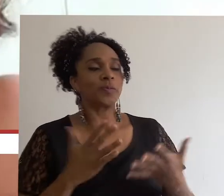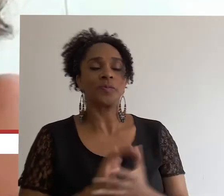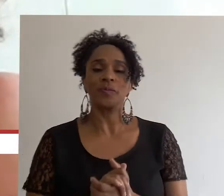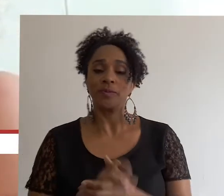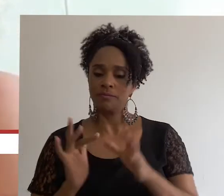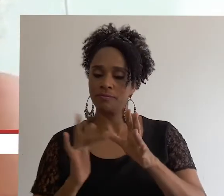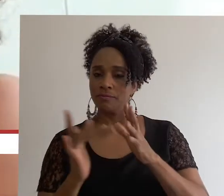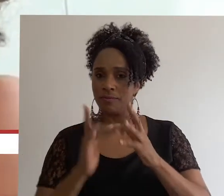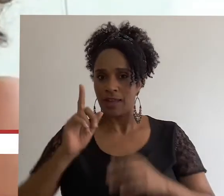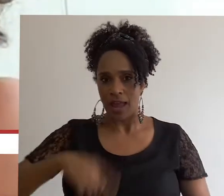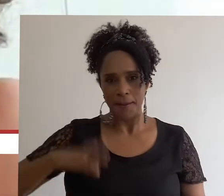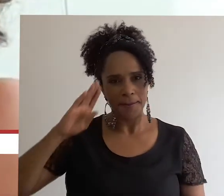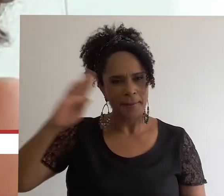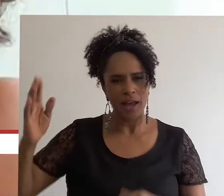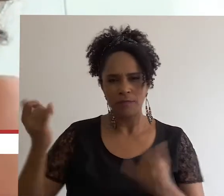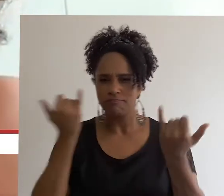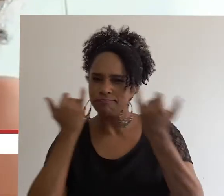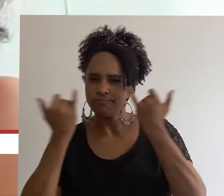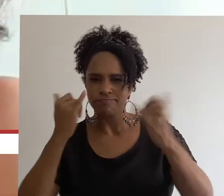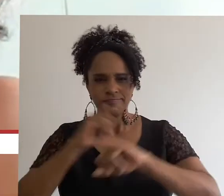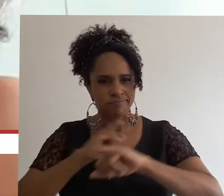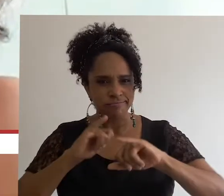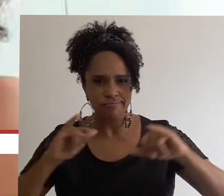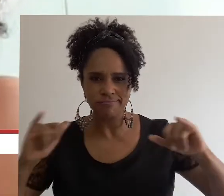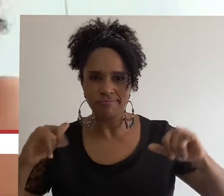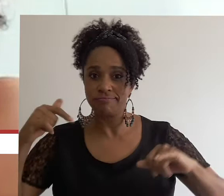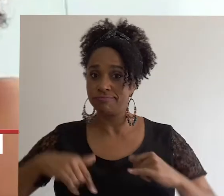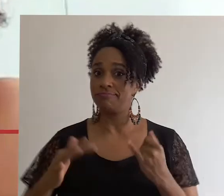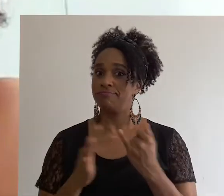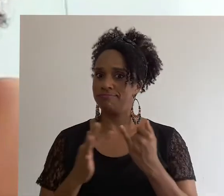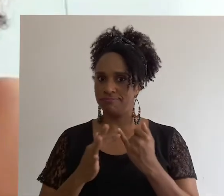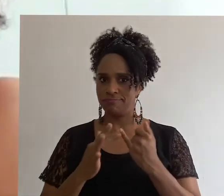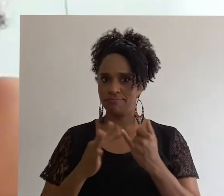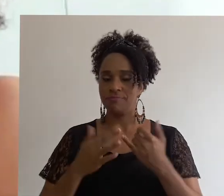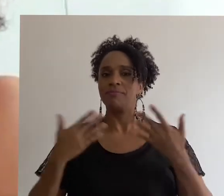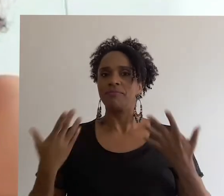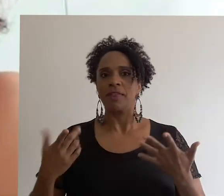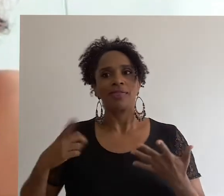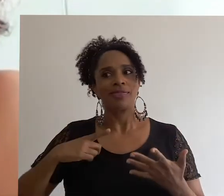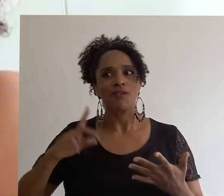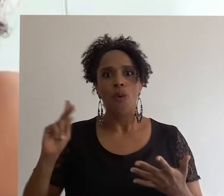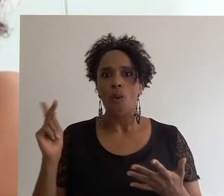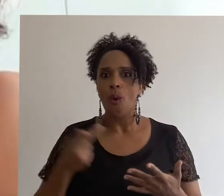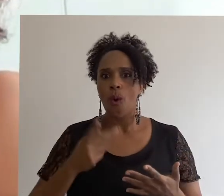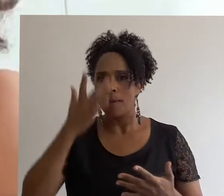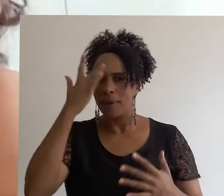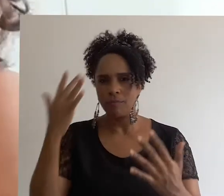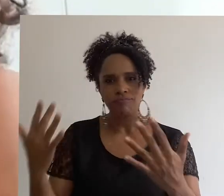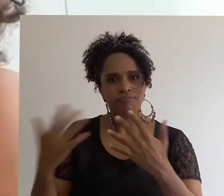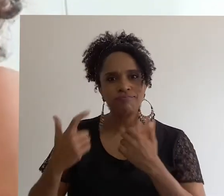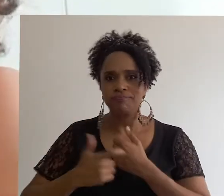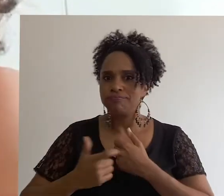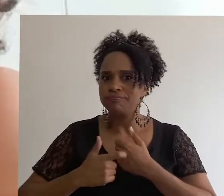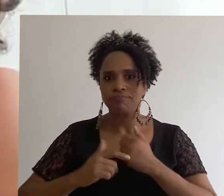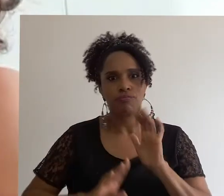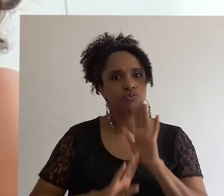as redes sociais se tornaram o principal canal de comunicação do IFBA, né? E tudo isso se refletiu na quantidade de seguidores.